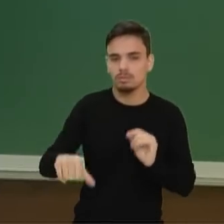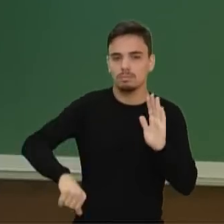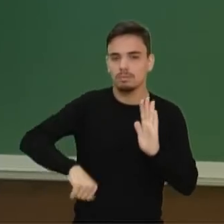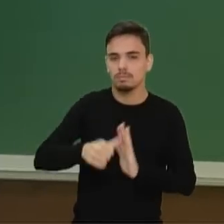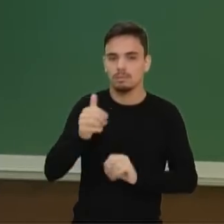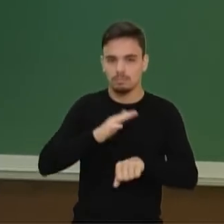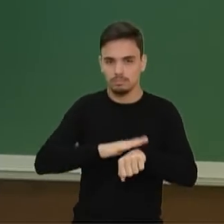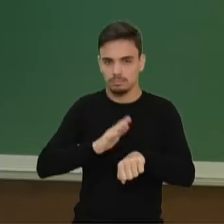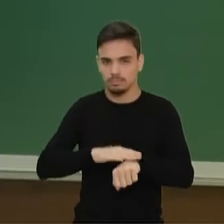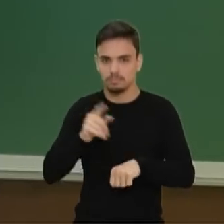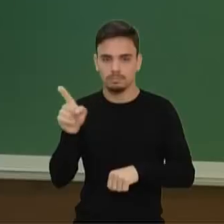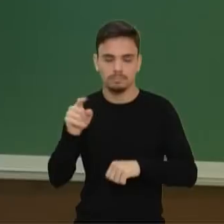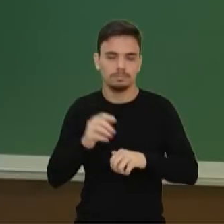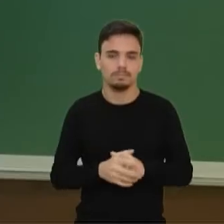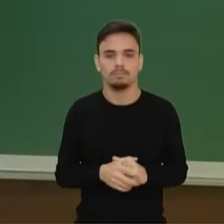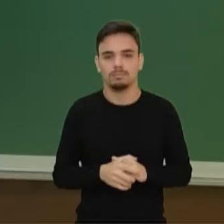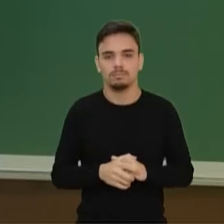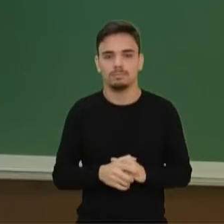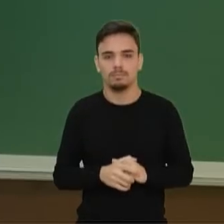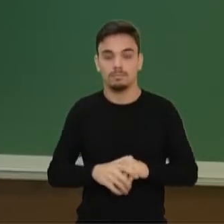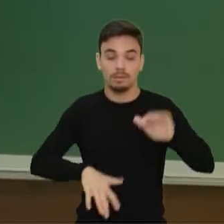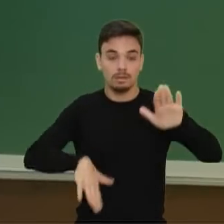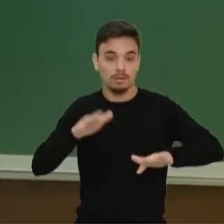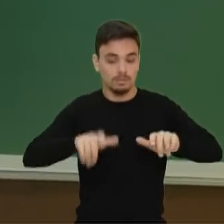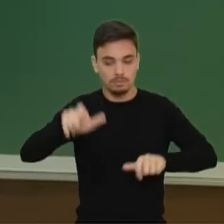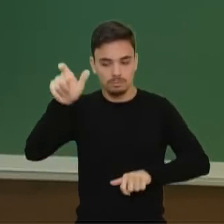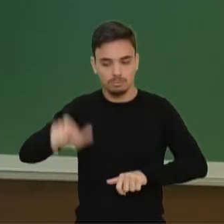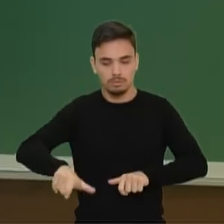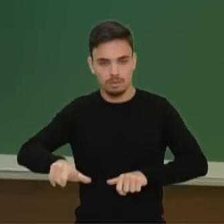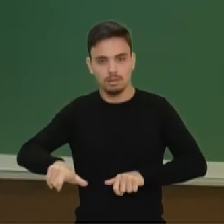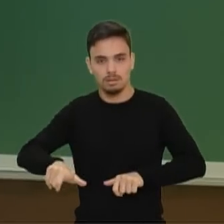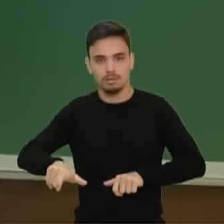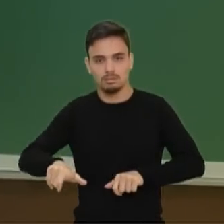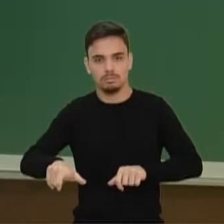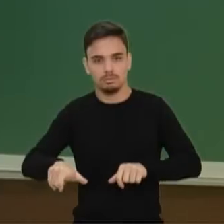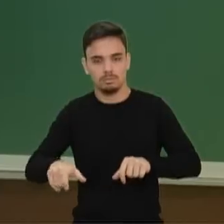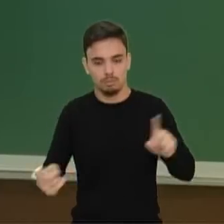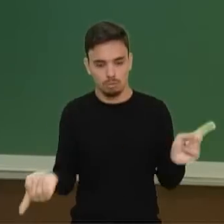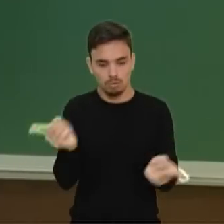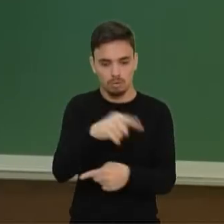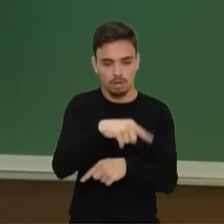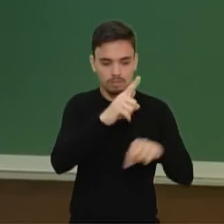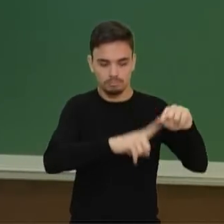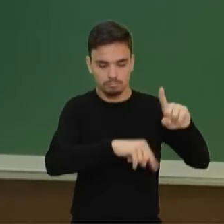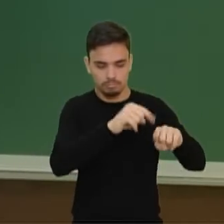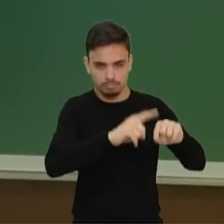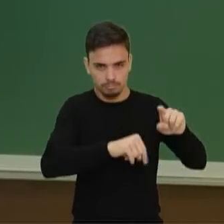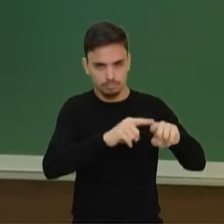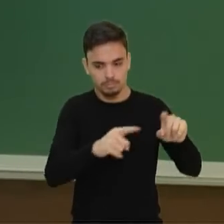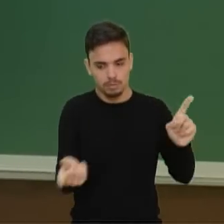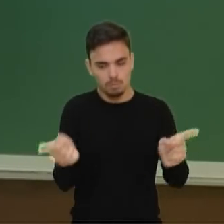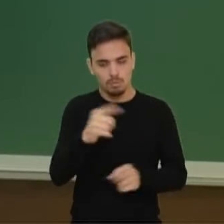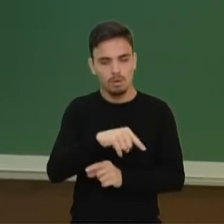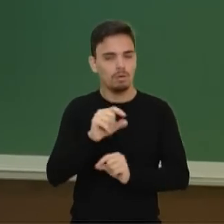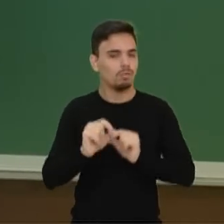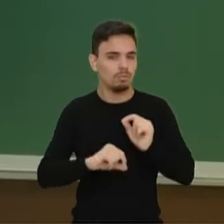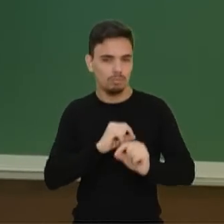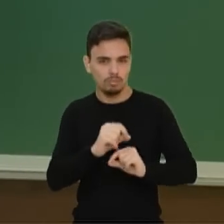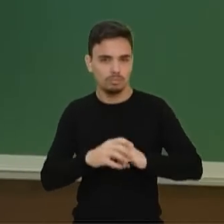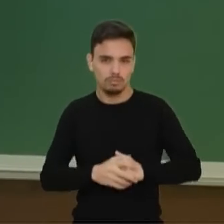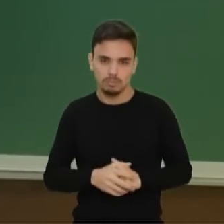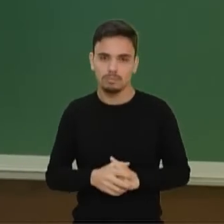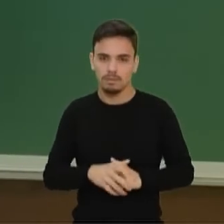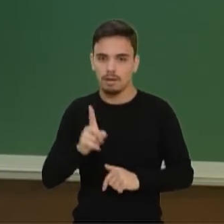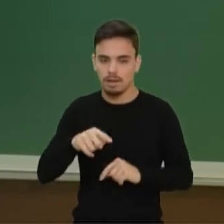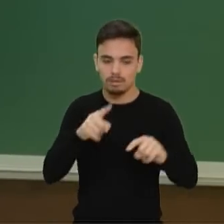momento ali, ok? Que, às vezes, o sujeito, quando ele passa para o lugar do objeto, então, claro, sem dúvida nenhuma,